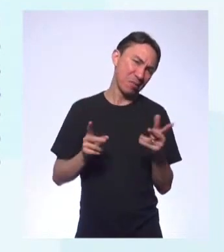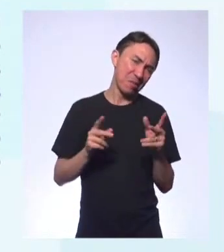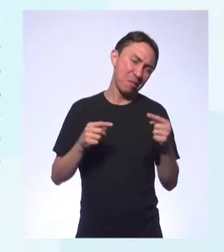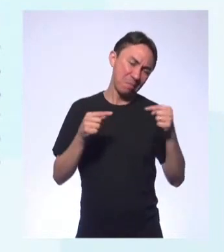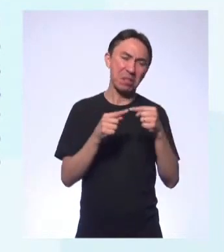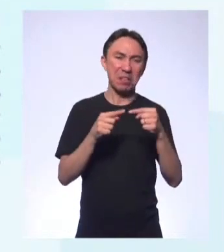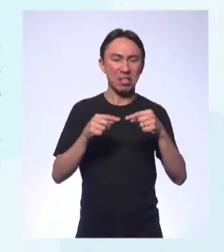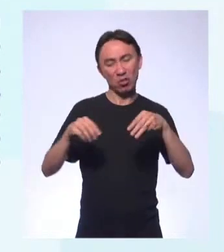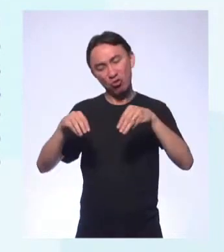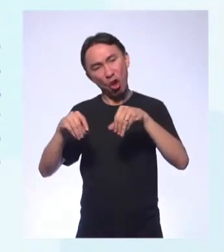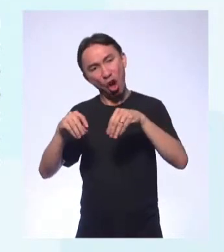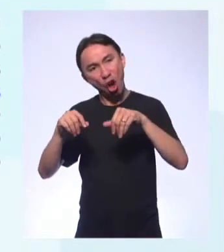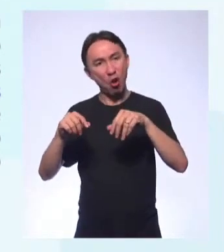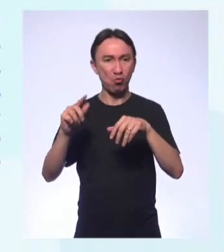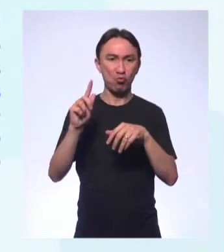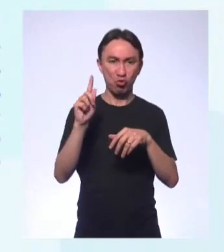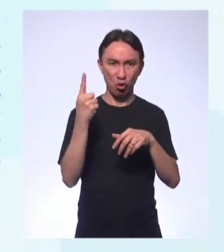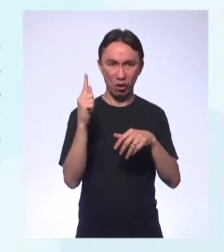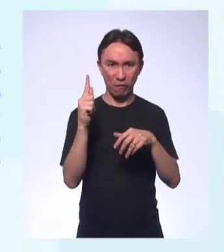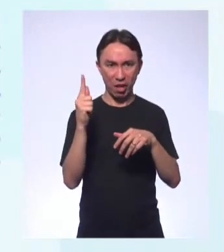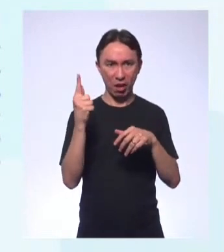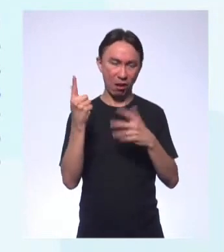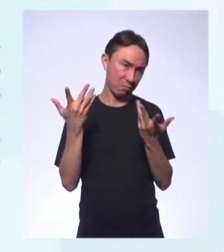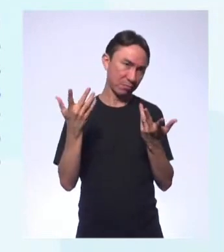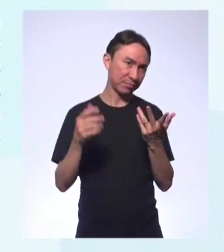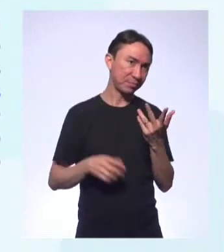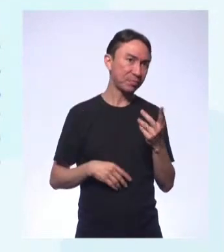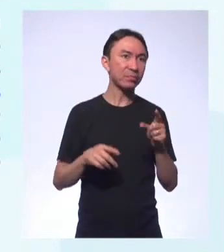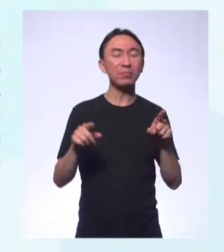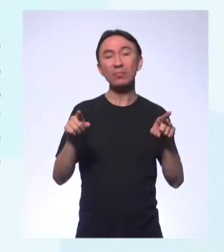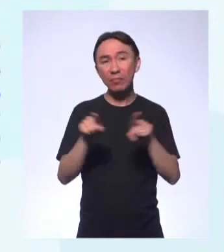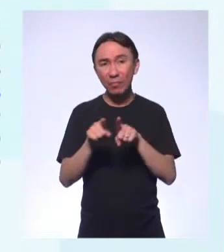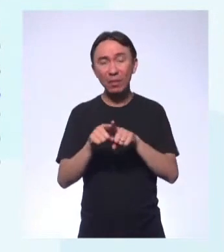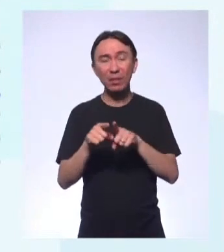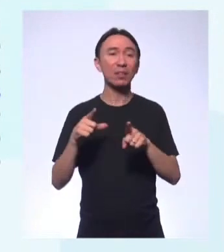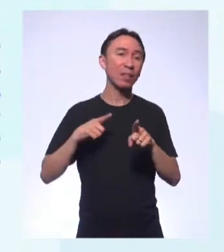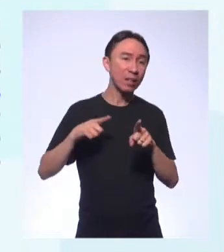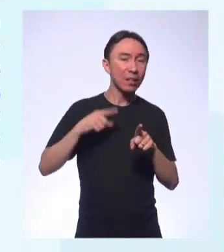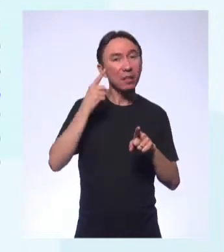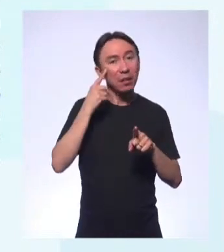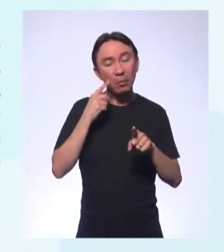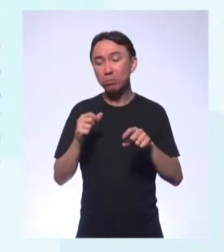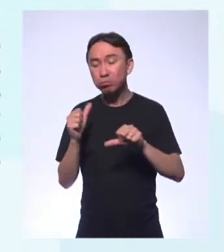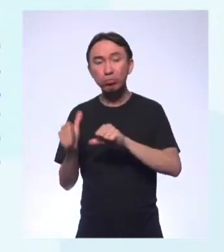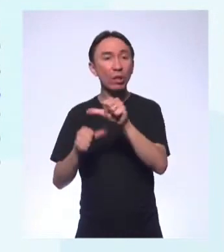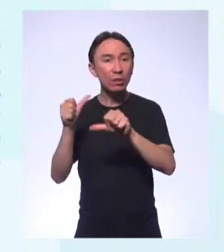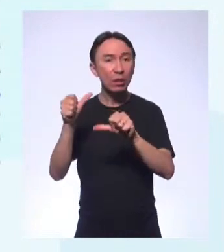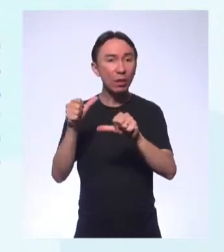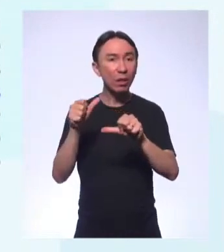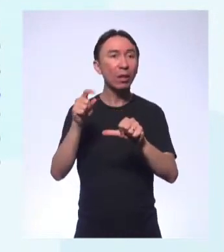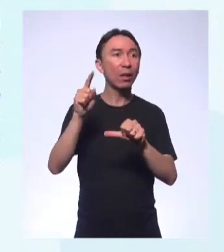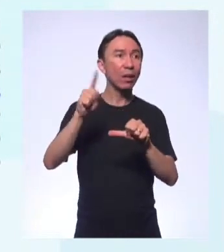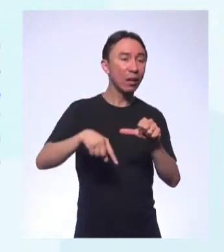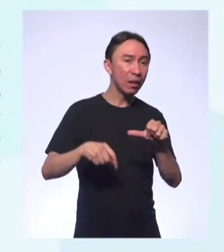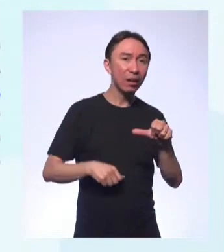solo, e aí nós temos também as mudanças que ocorrem com o passar do tempo, que nós temos aí